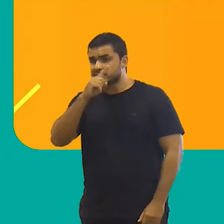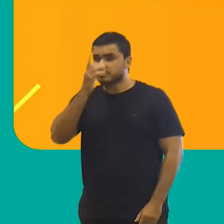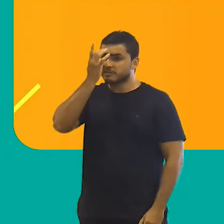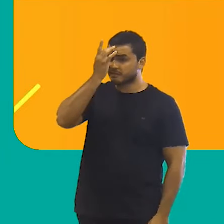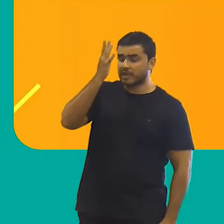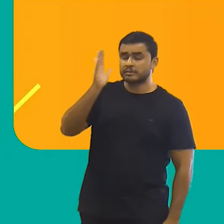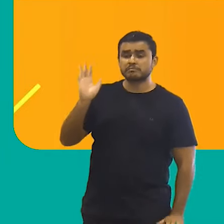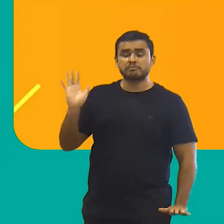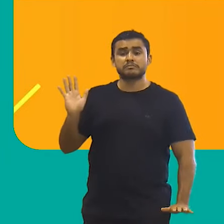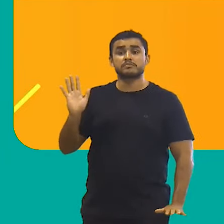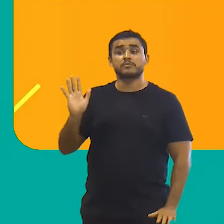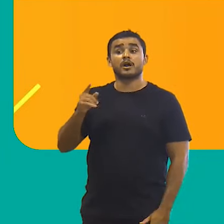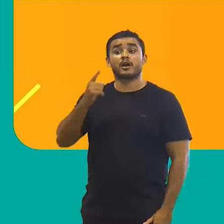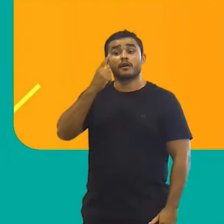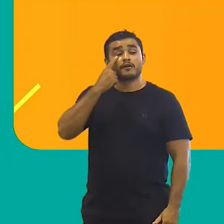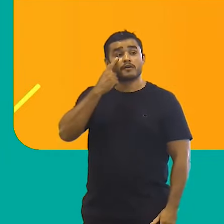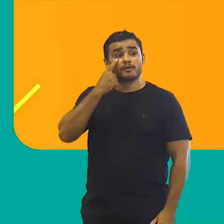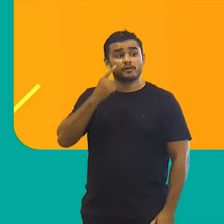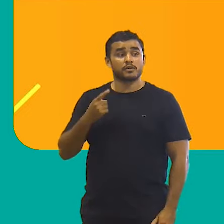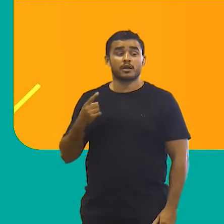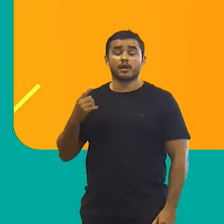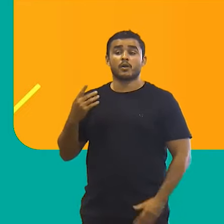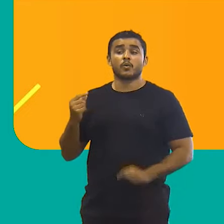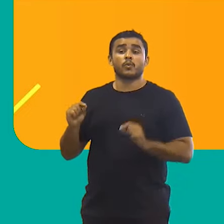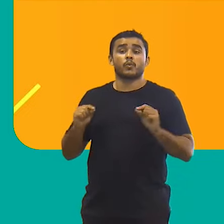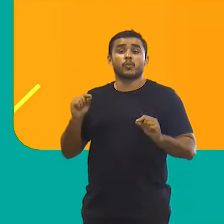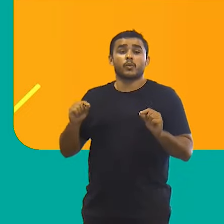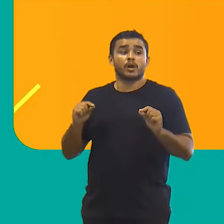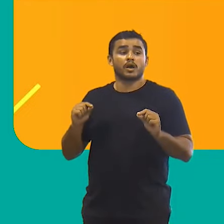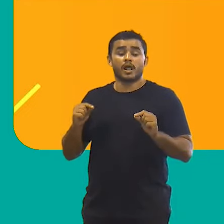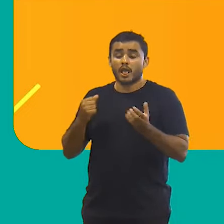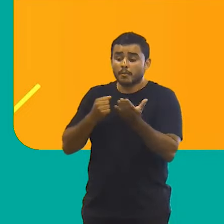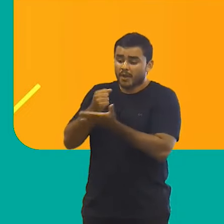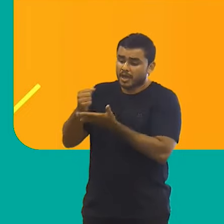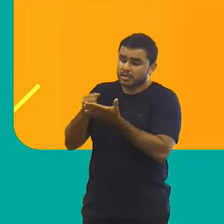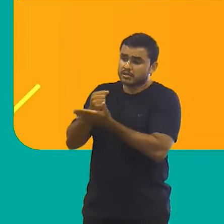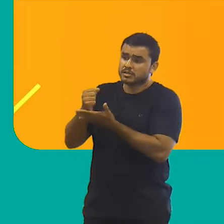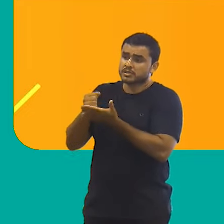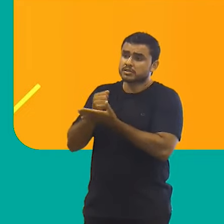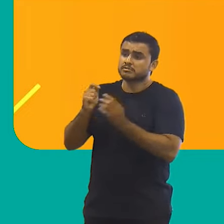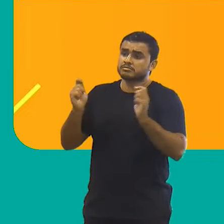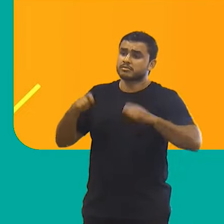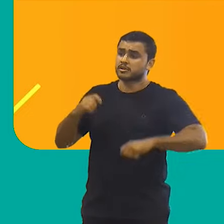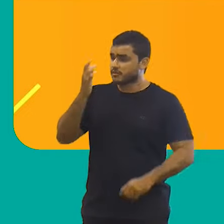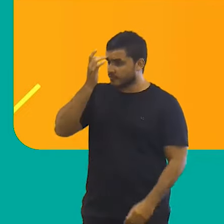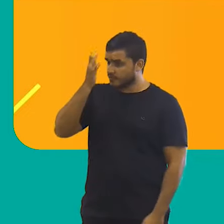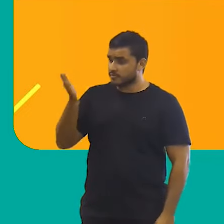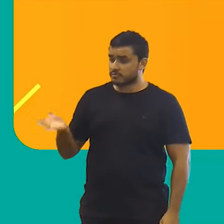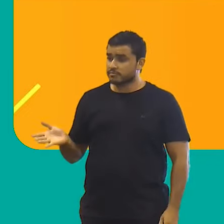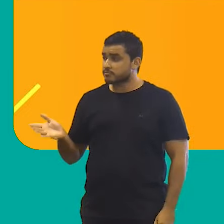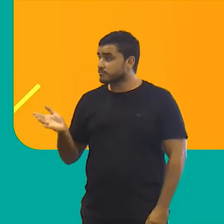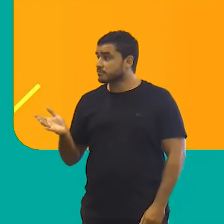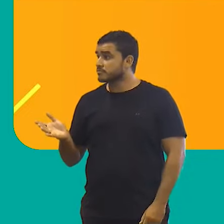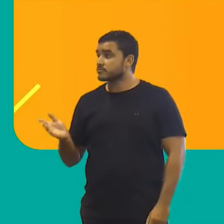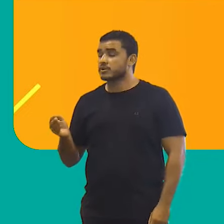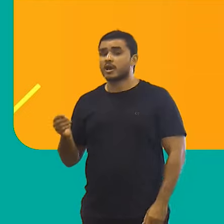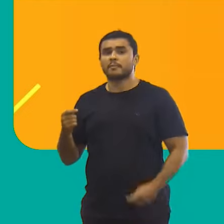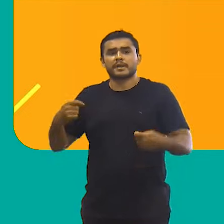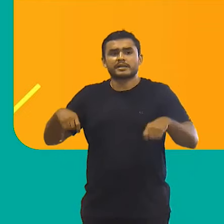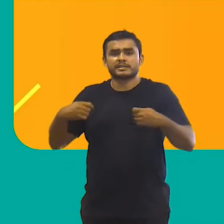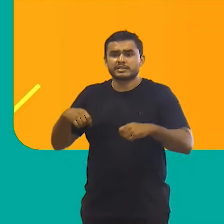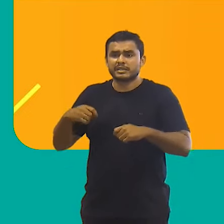prova com esse pensamento de o que a pessoa vai ter que fazer para resolver. Se for